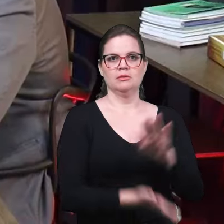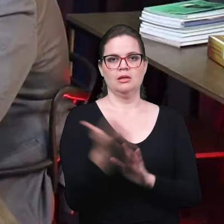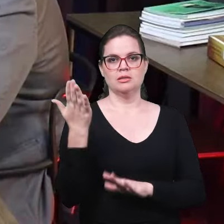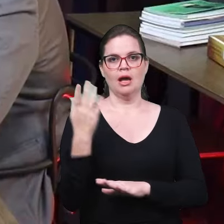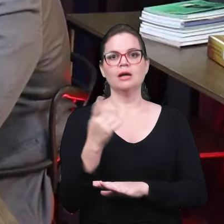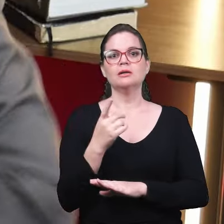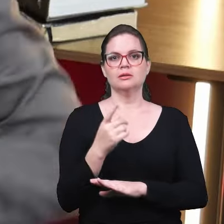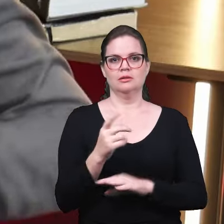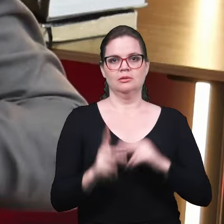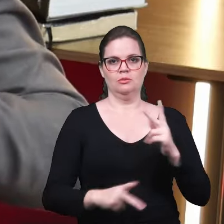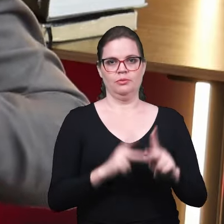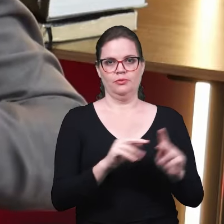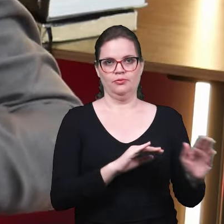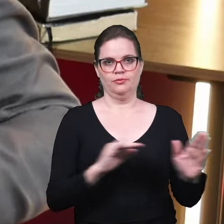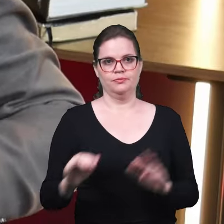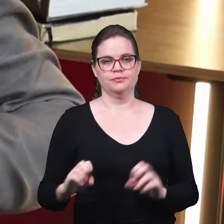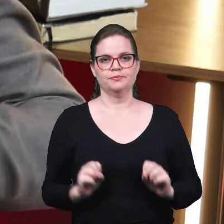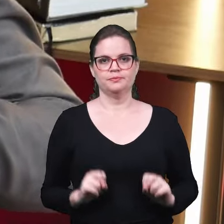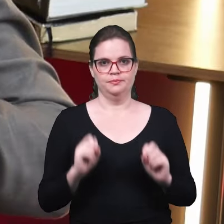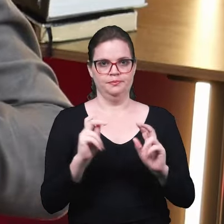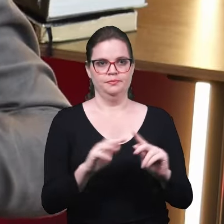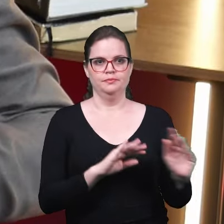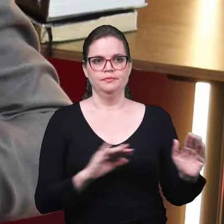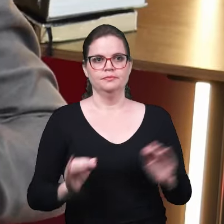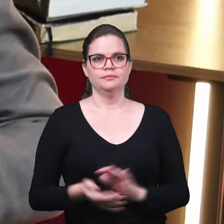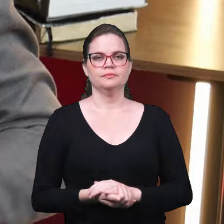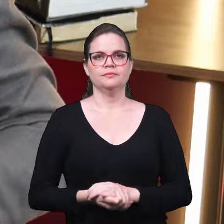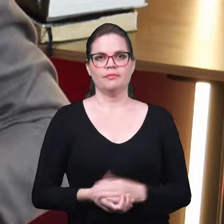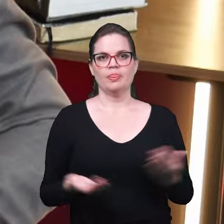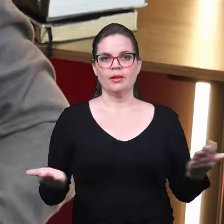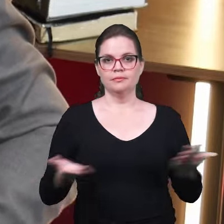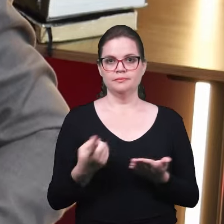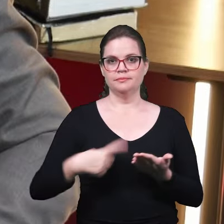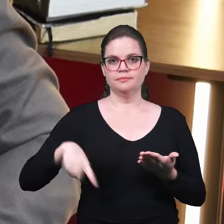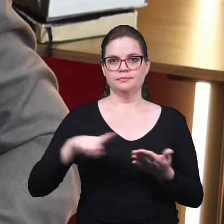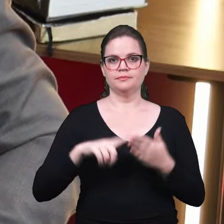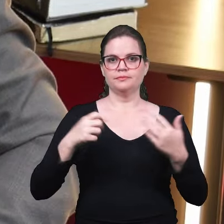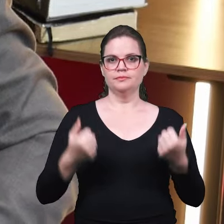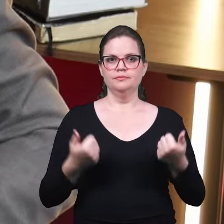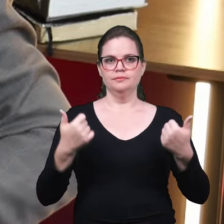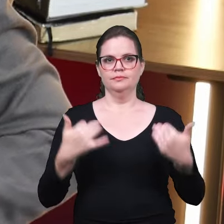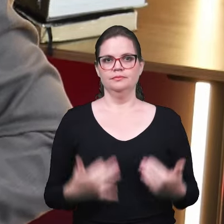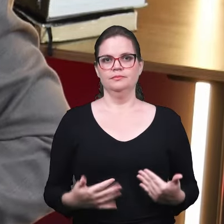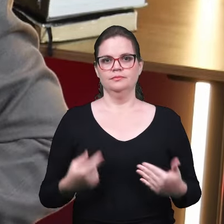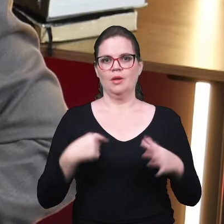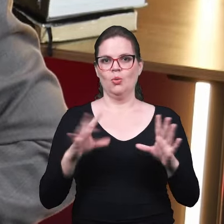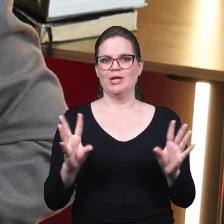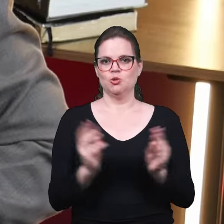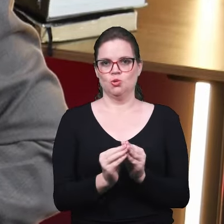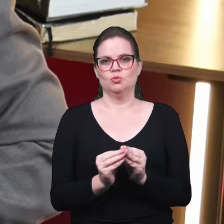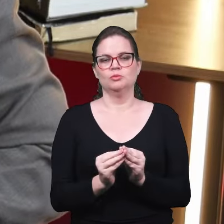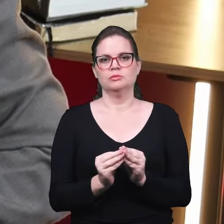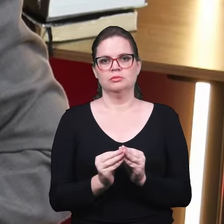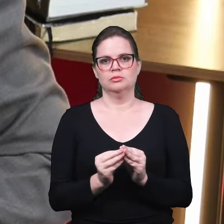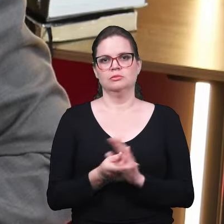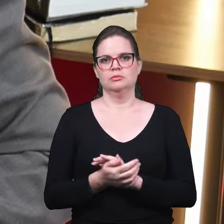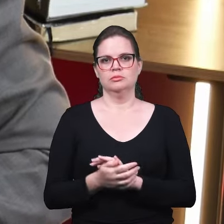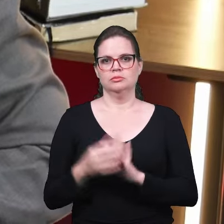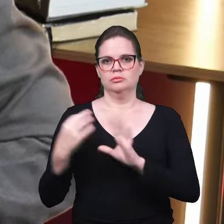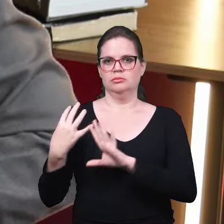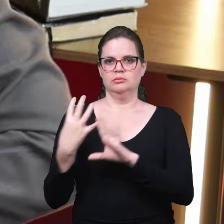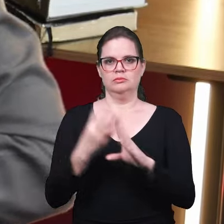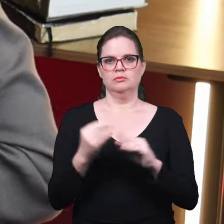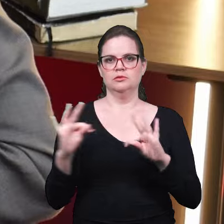Êxodo 12:30. Então nós vamos falar um pouco aqui hoje, né? Até de forma resumida, de tudo isso que